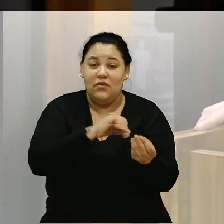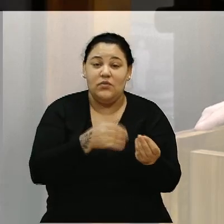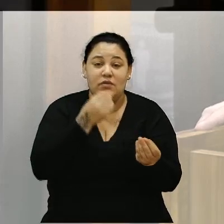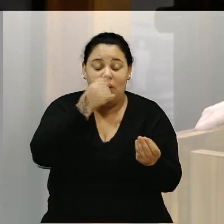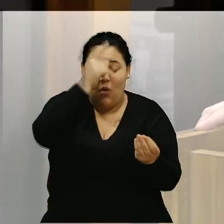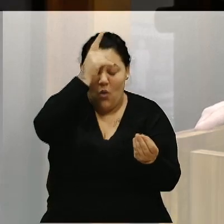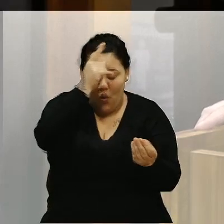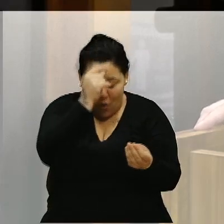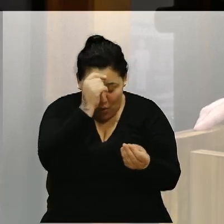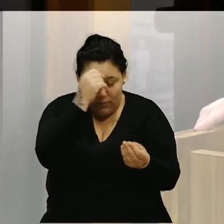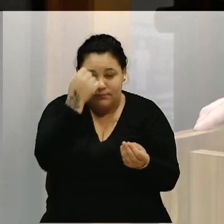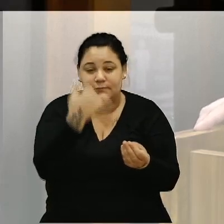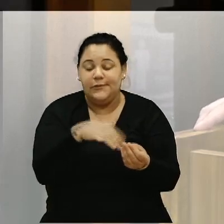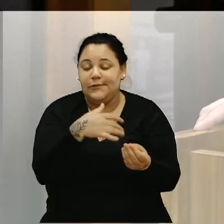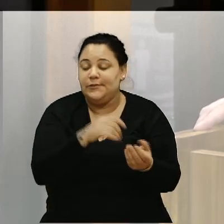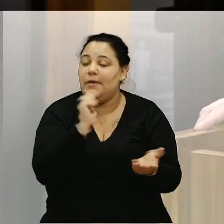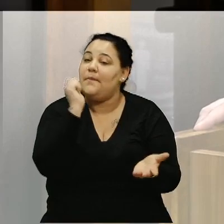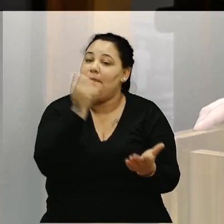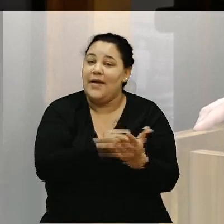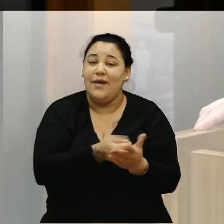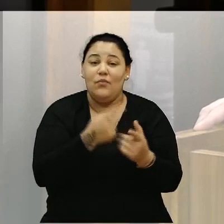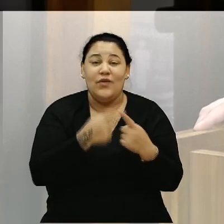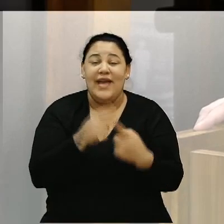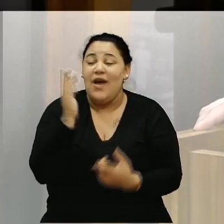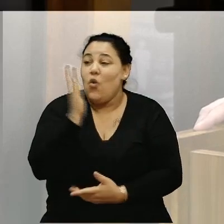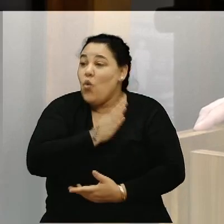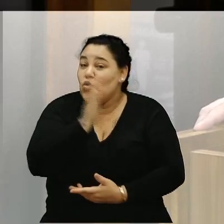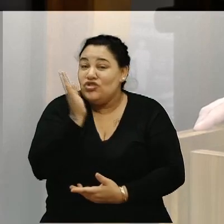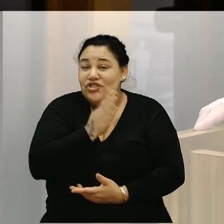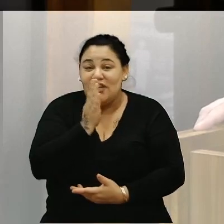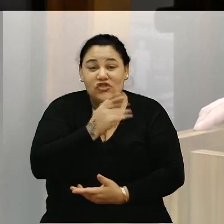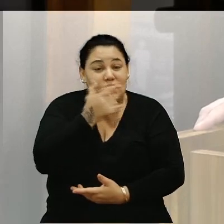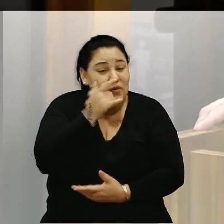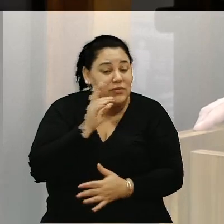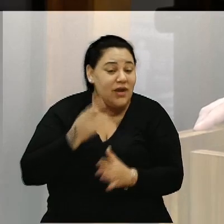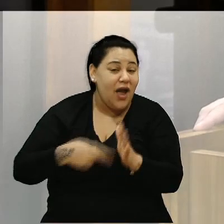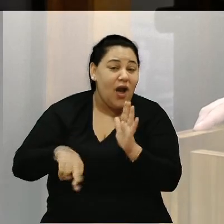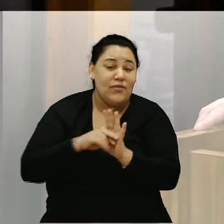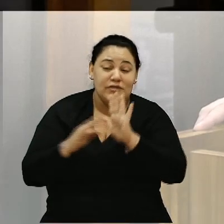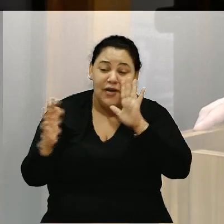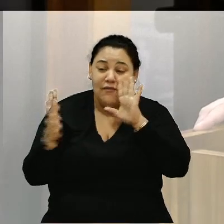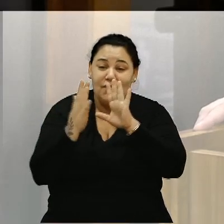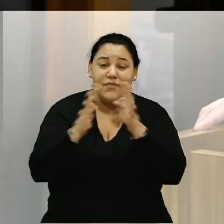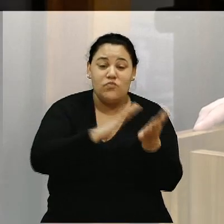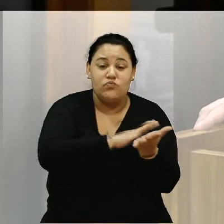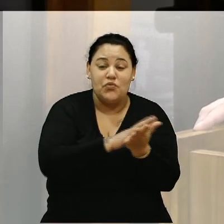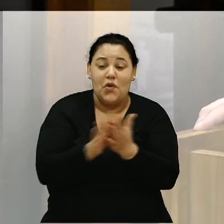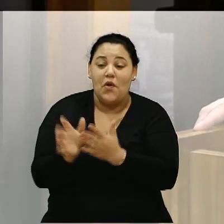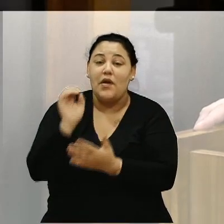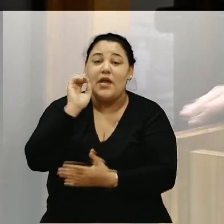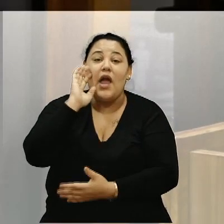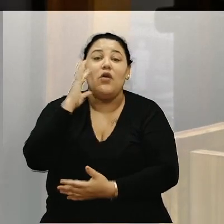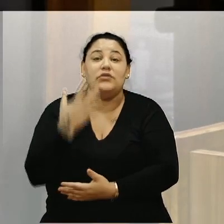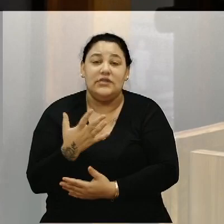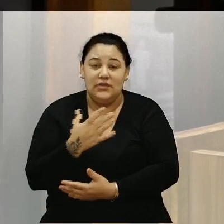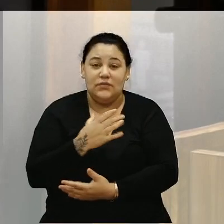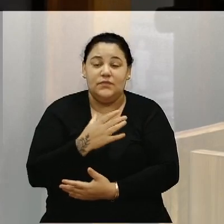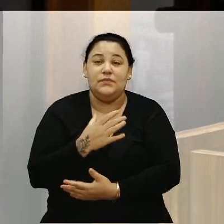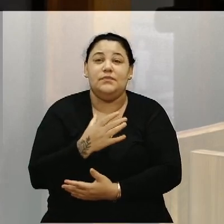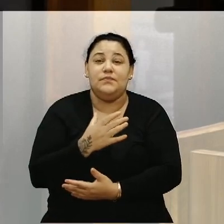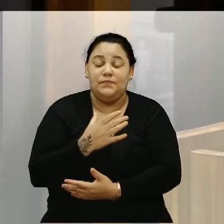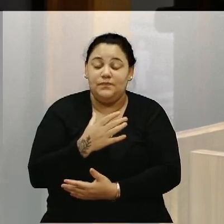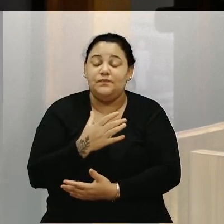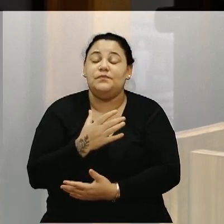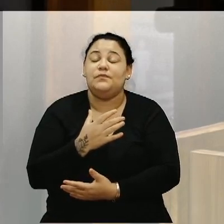suas finanças, medida urgentíssima para mitigação e enfrentamento dos danos decorrentes da calamidade pública ocorrida